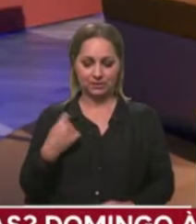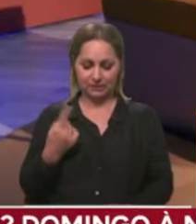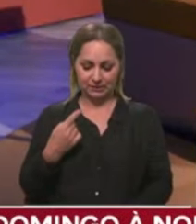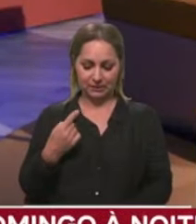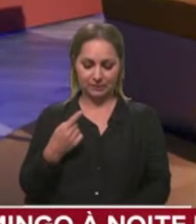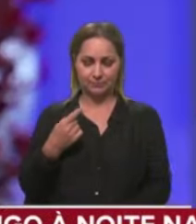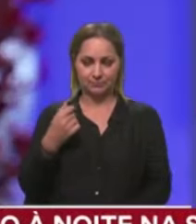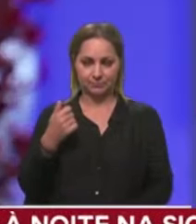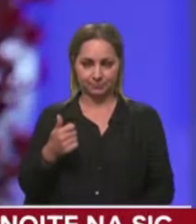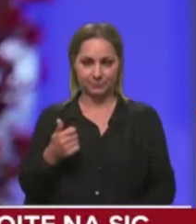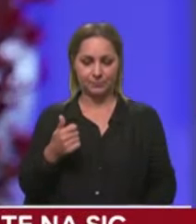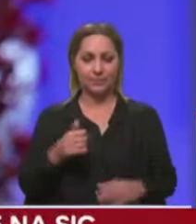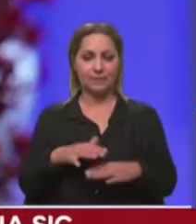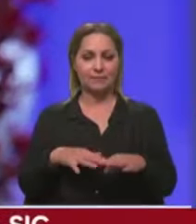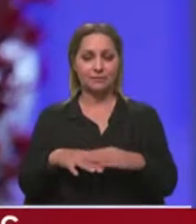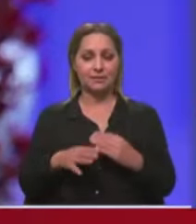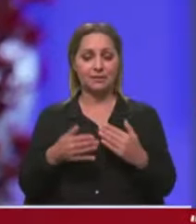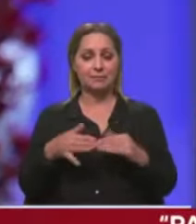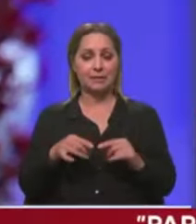estamos a fazer no entanto o que custa são as soldades